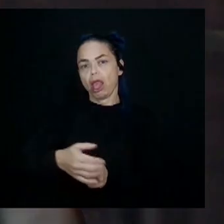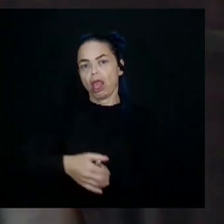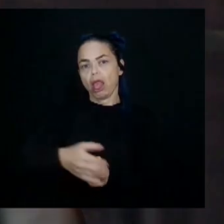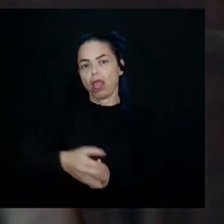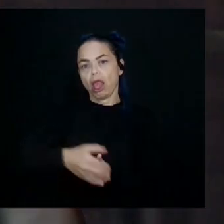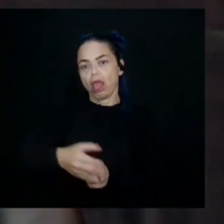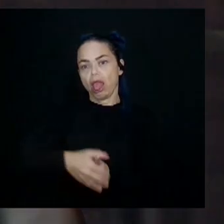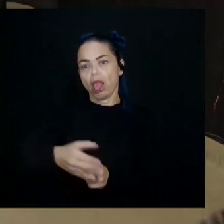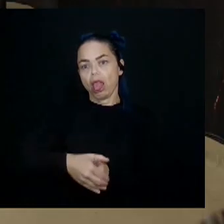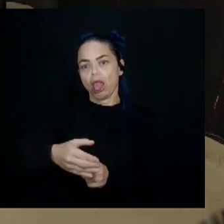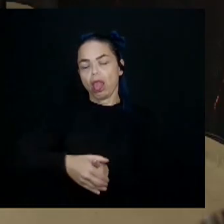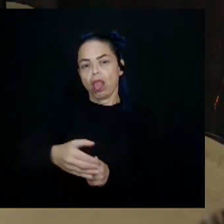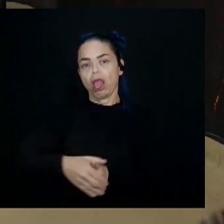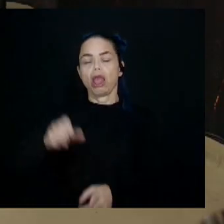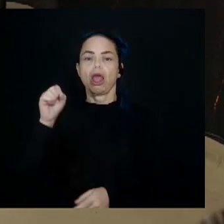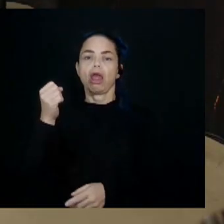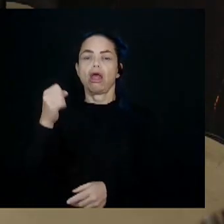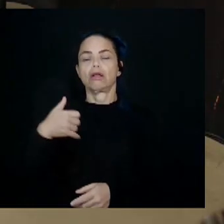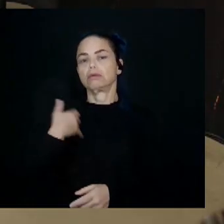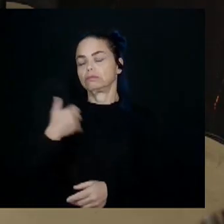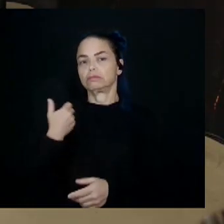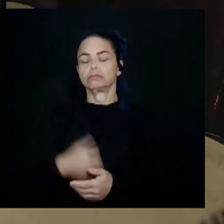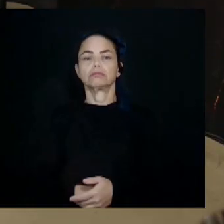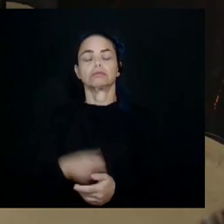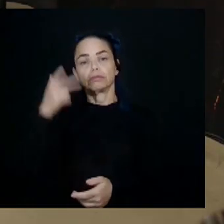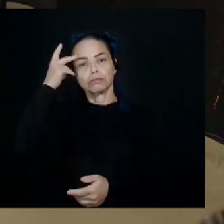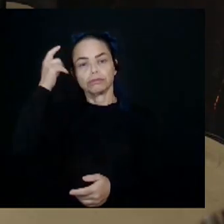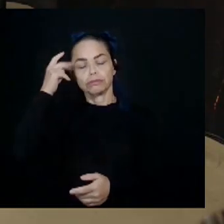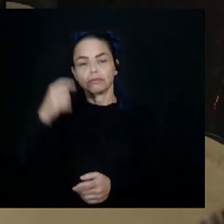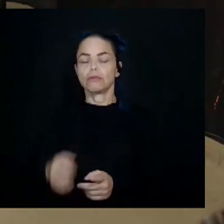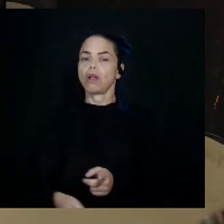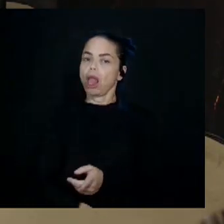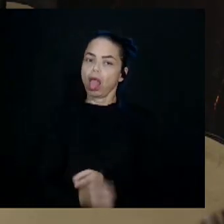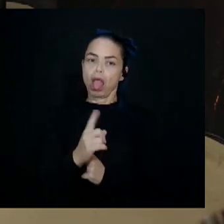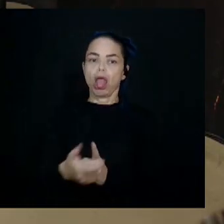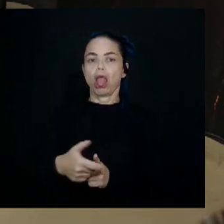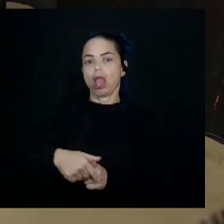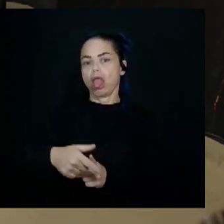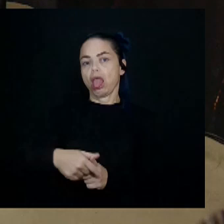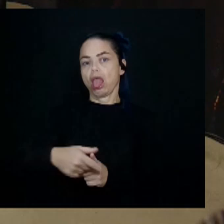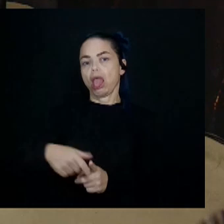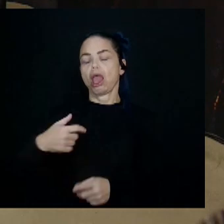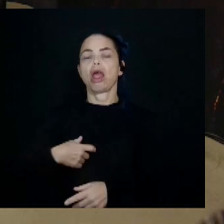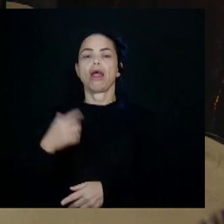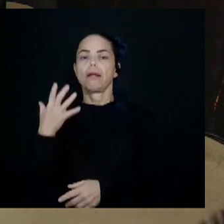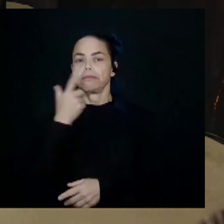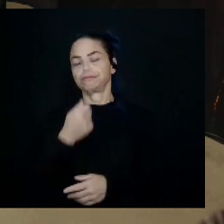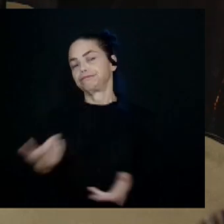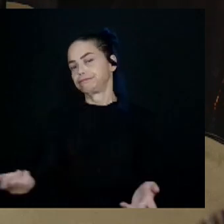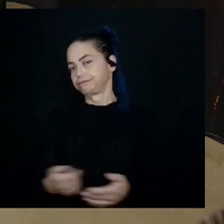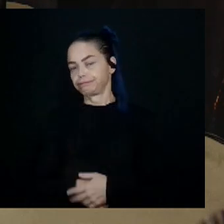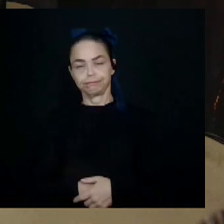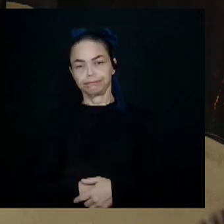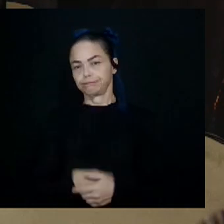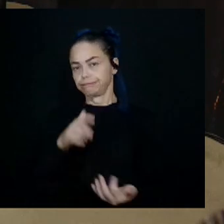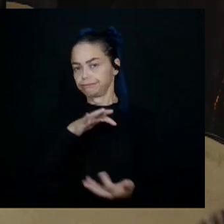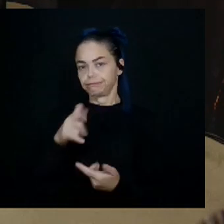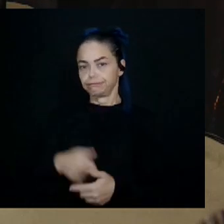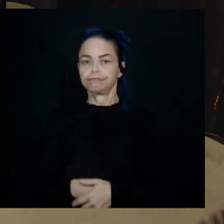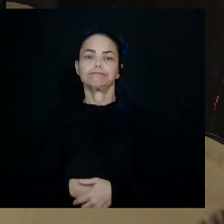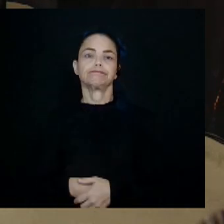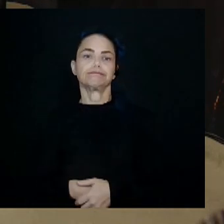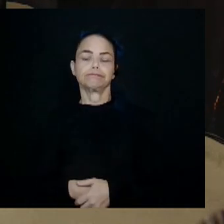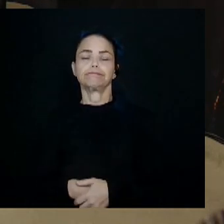é? Nossa, é a coisa mais natural, a coisa mais rica, linda desse mundo. O problema é que a gente vem de uma